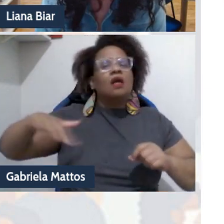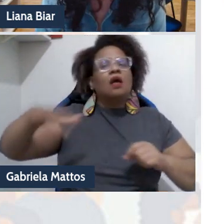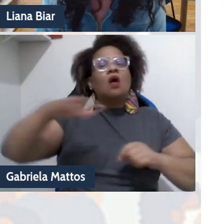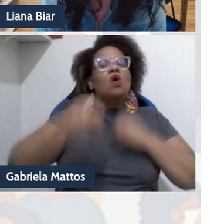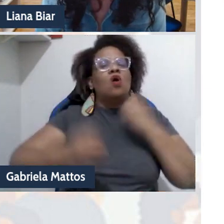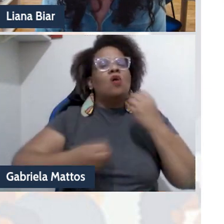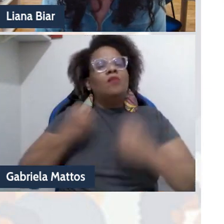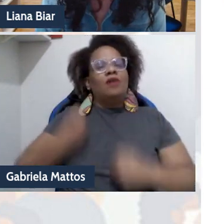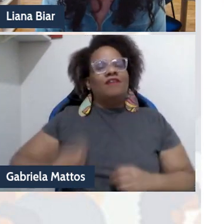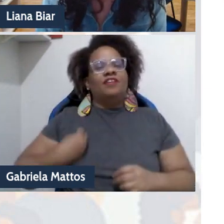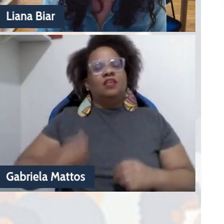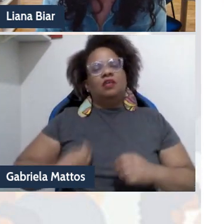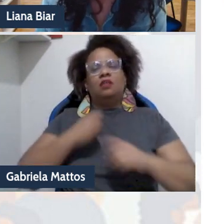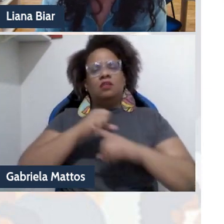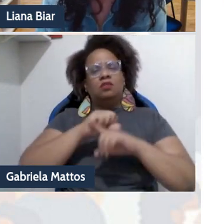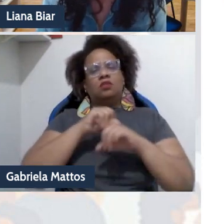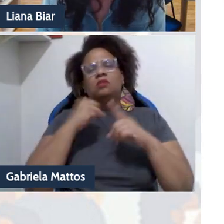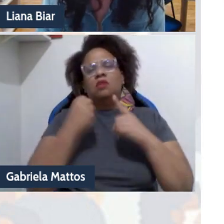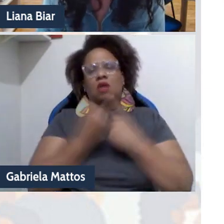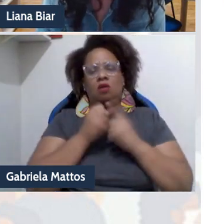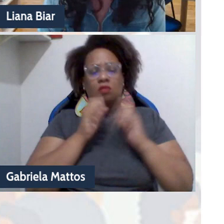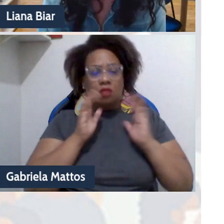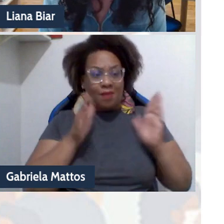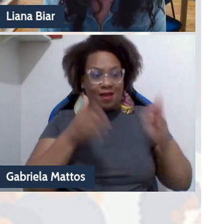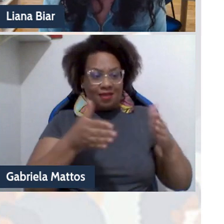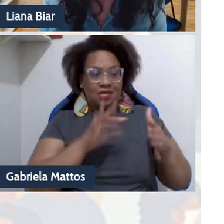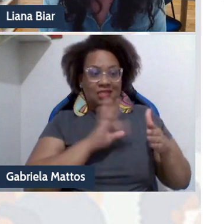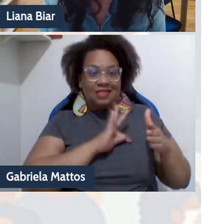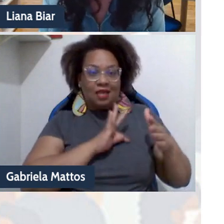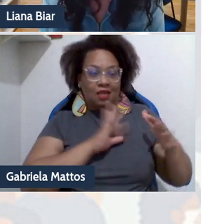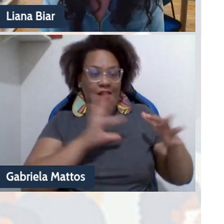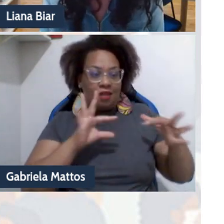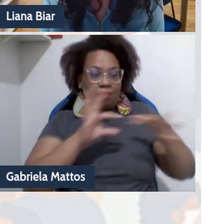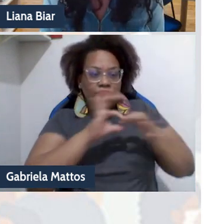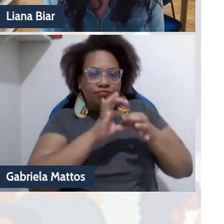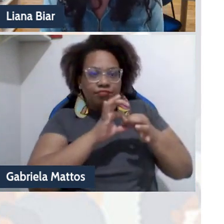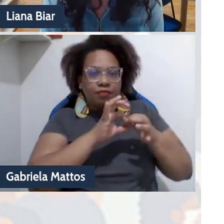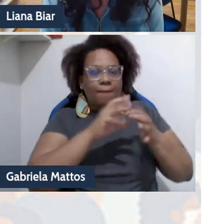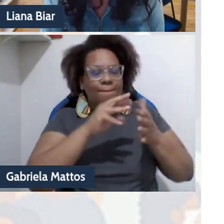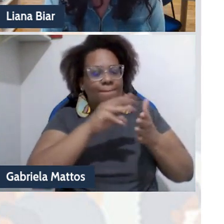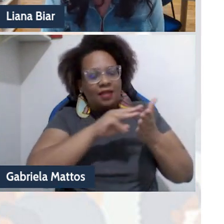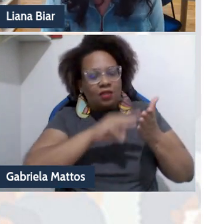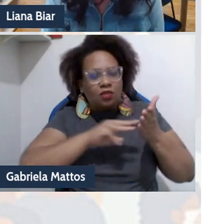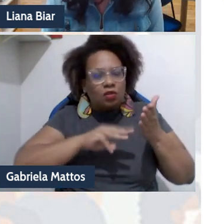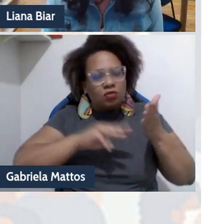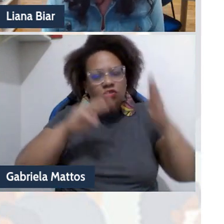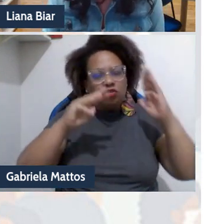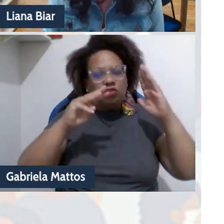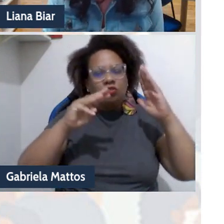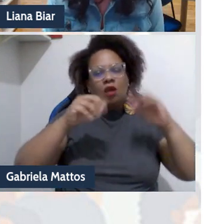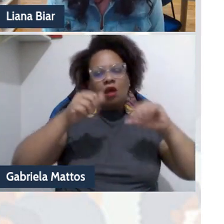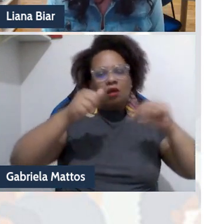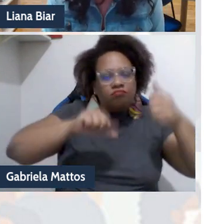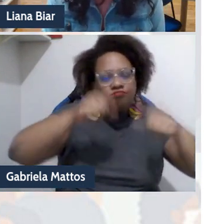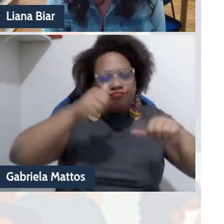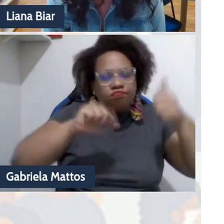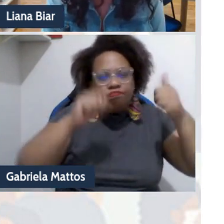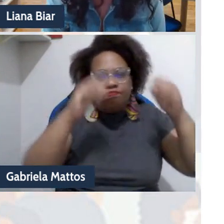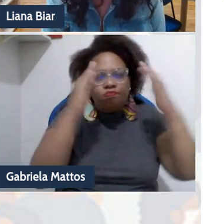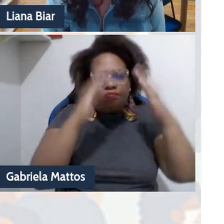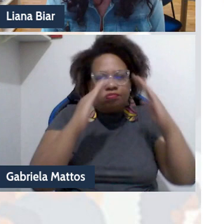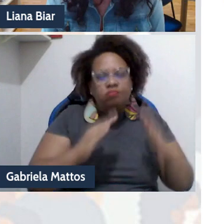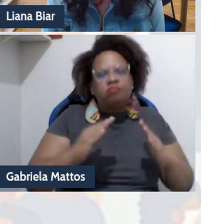maneira mais técnica, a gente está ancorado numa metodologia analítica, né? A gente gosta de definir esse campo da análise